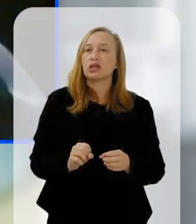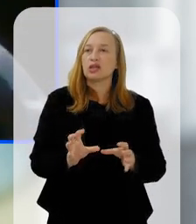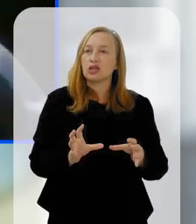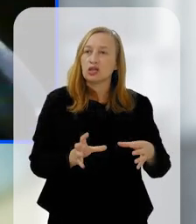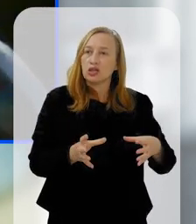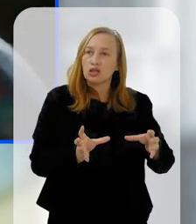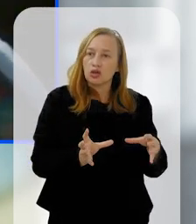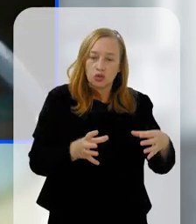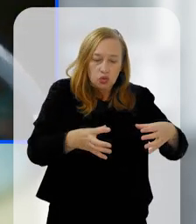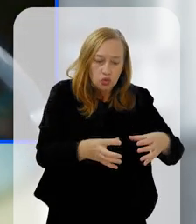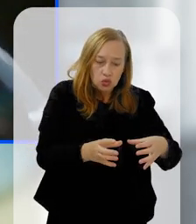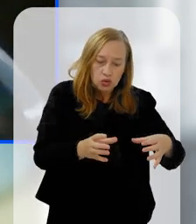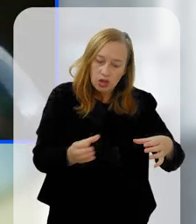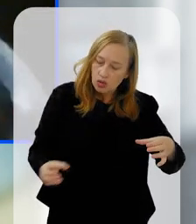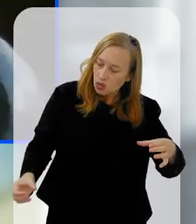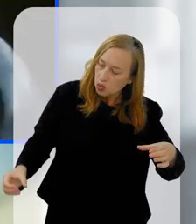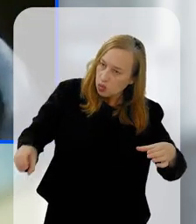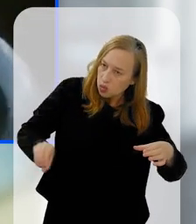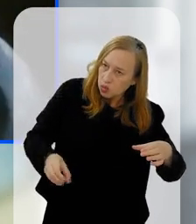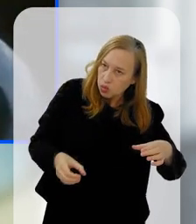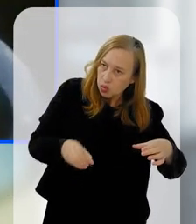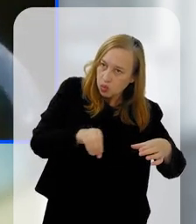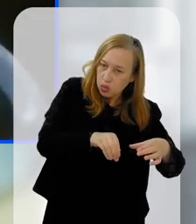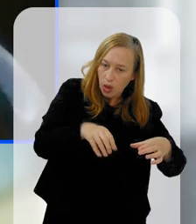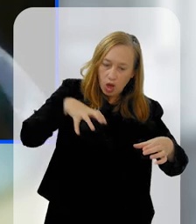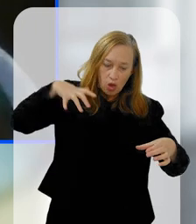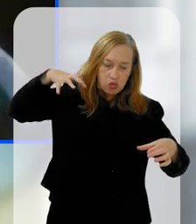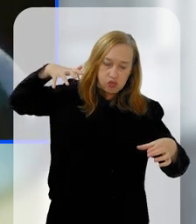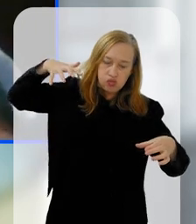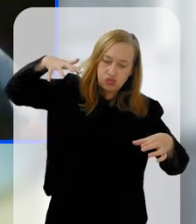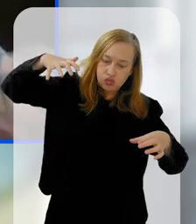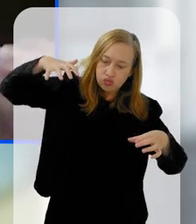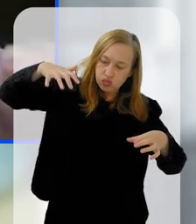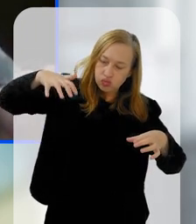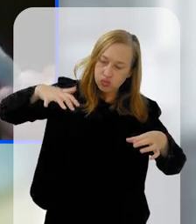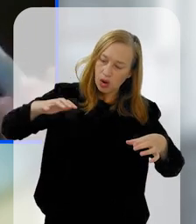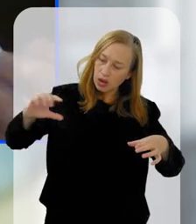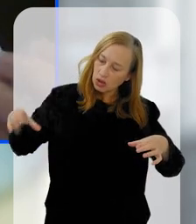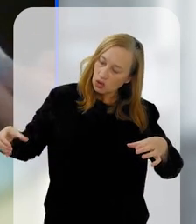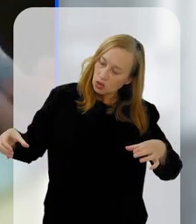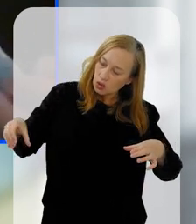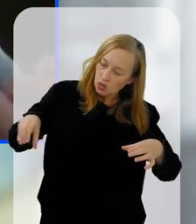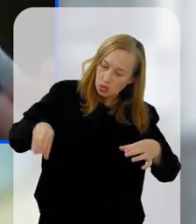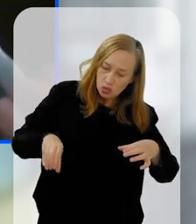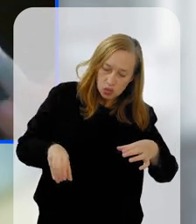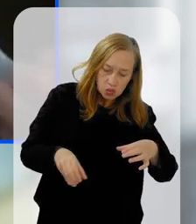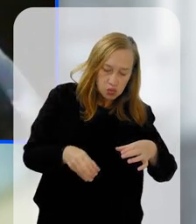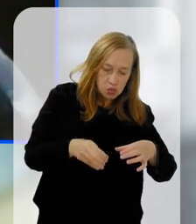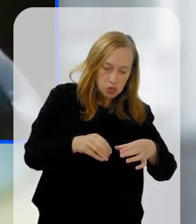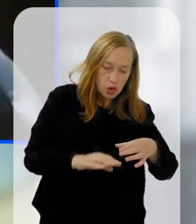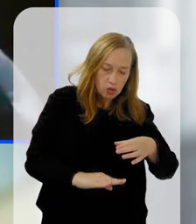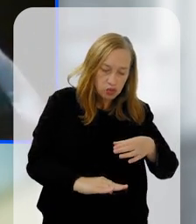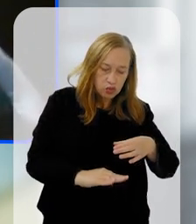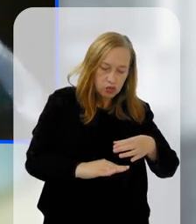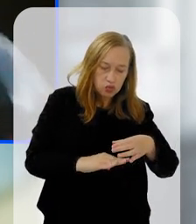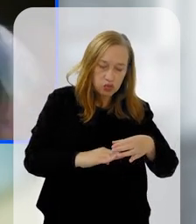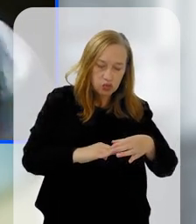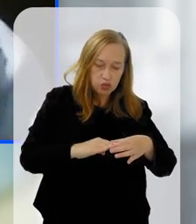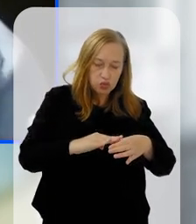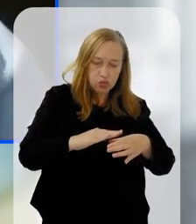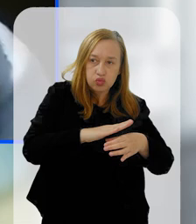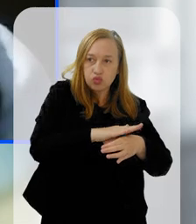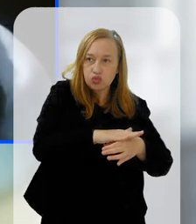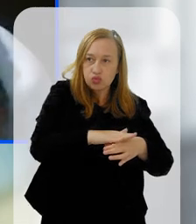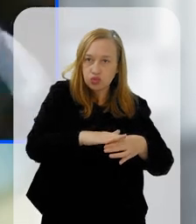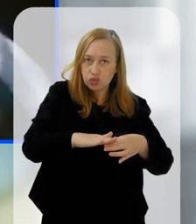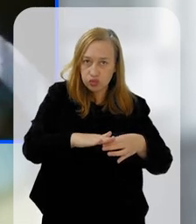Cisternas especiais para segurar a água da chuva vão poupar Perfeito. água. Não tem sentido você usar água tratada